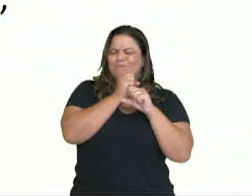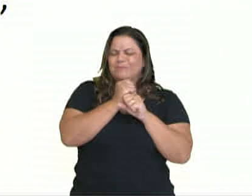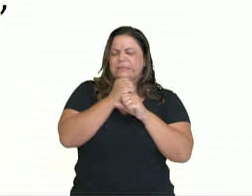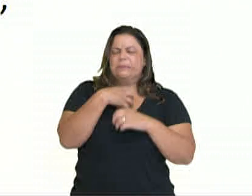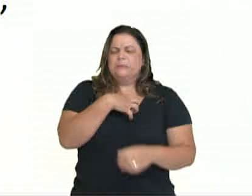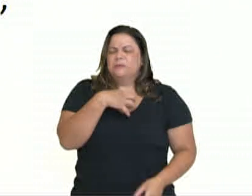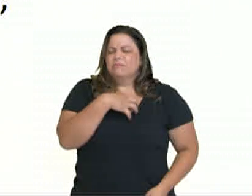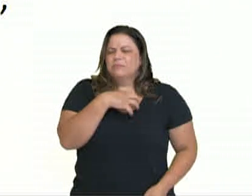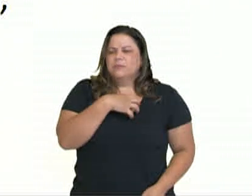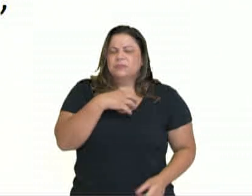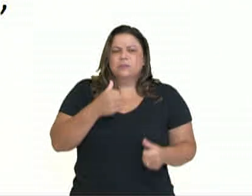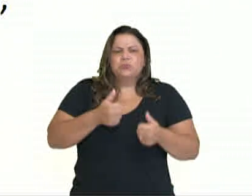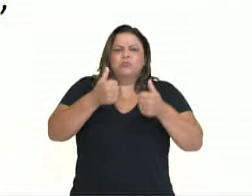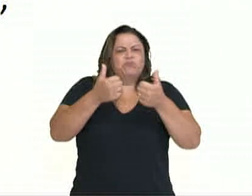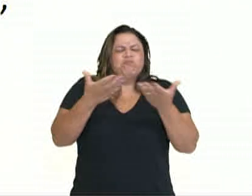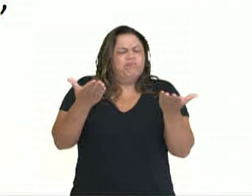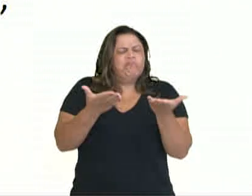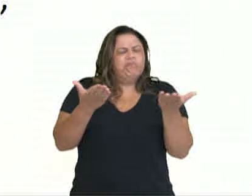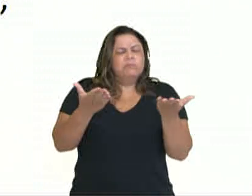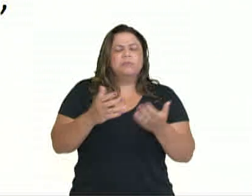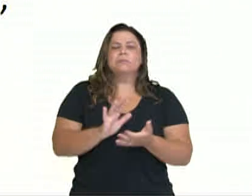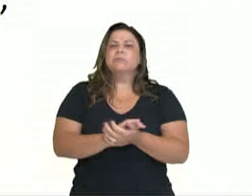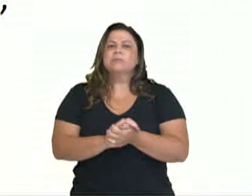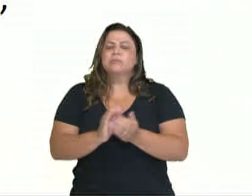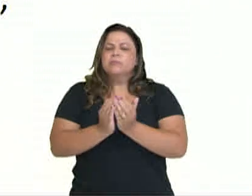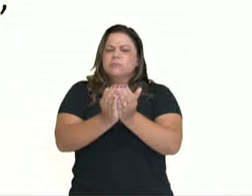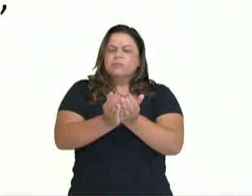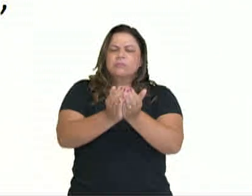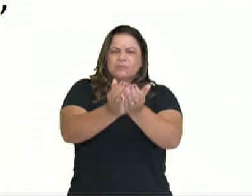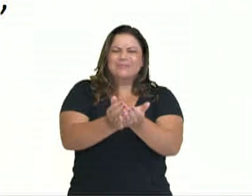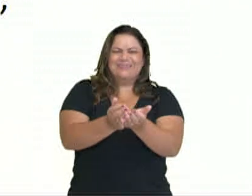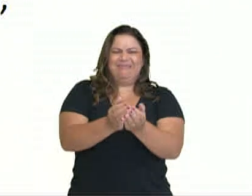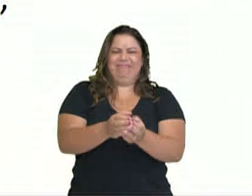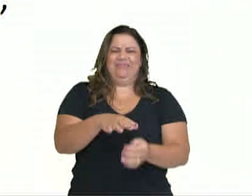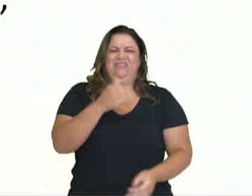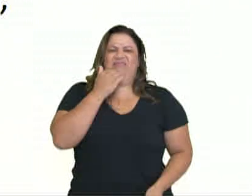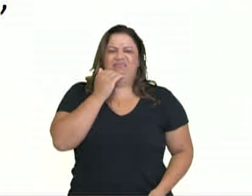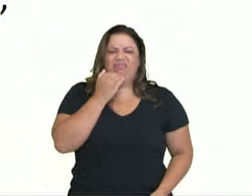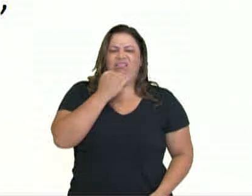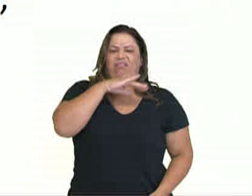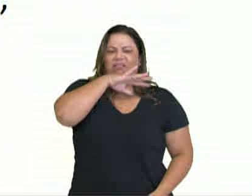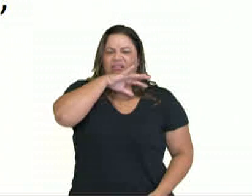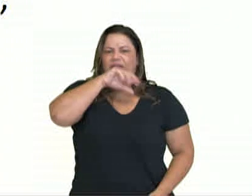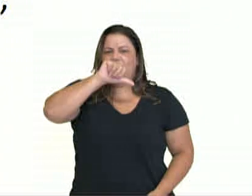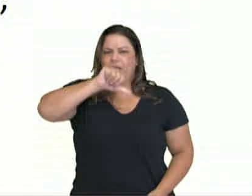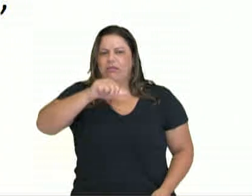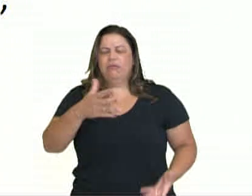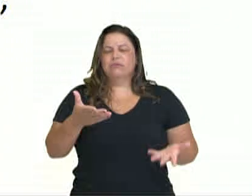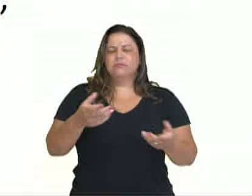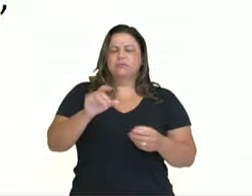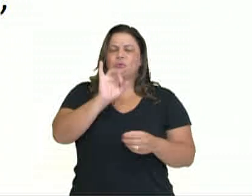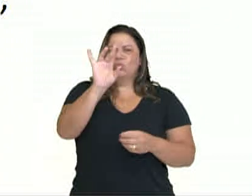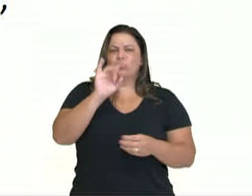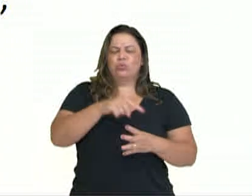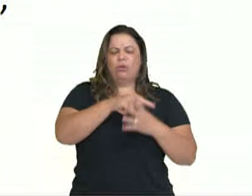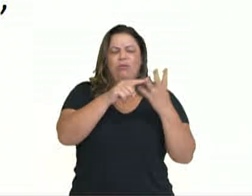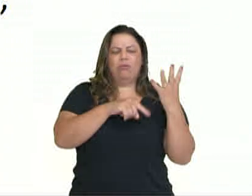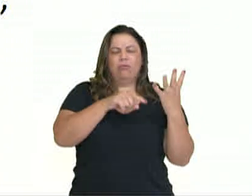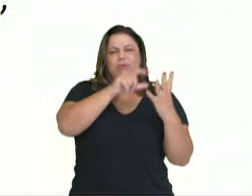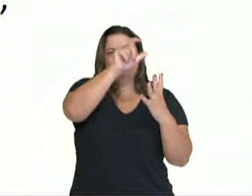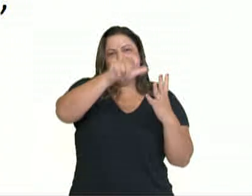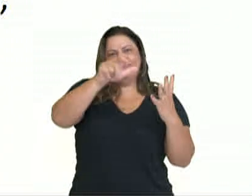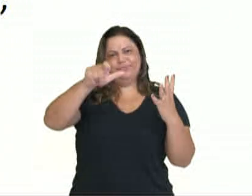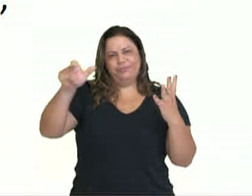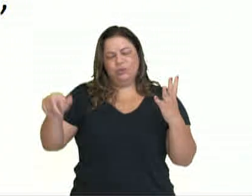me sentia bem naquela solidão. Na embarcação desconfortável, tosca, apenas 4 passageiros.